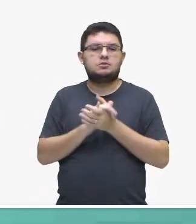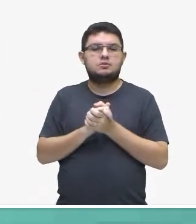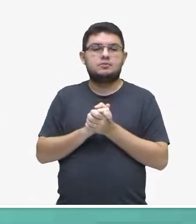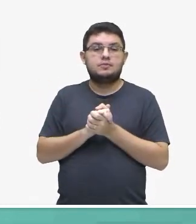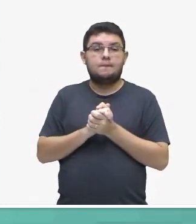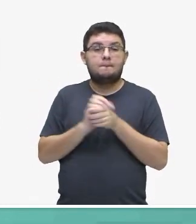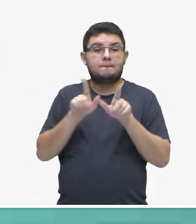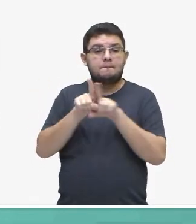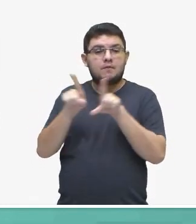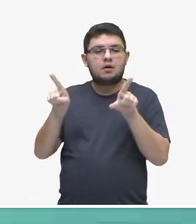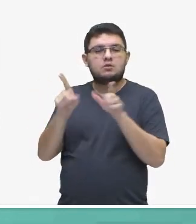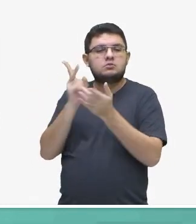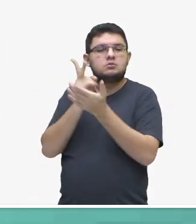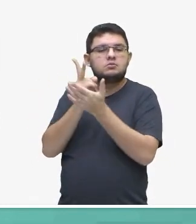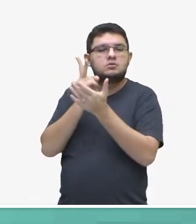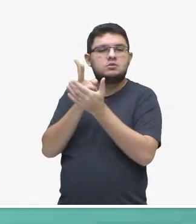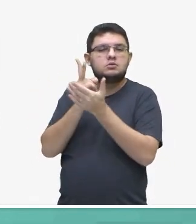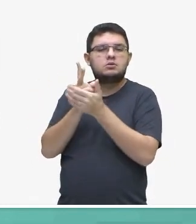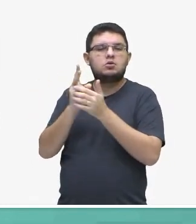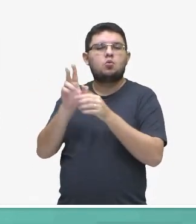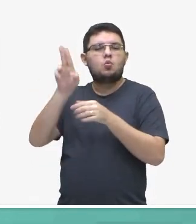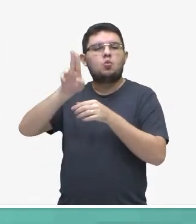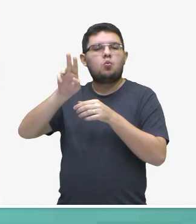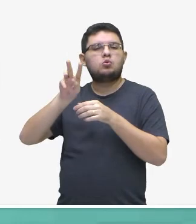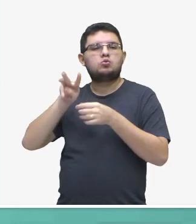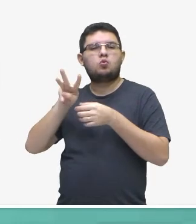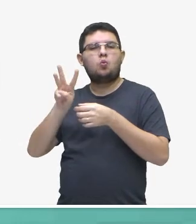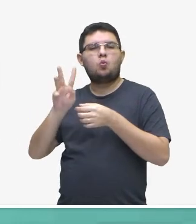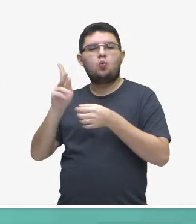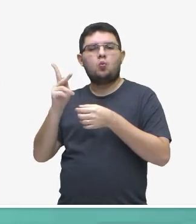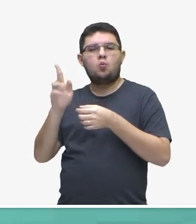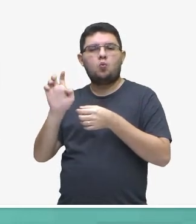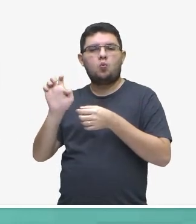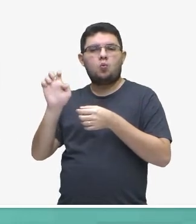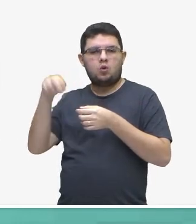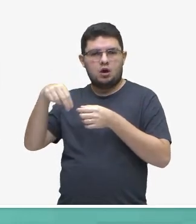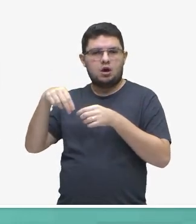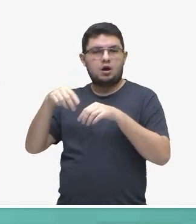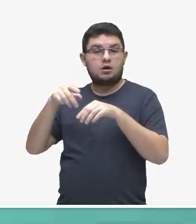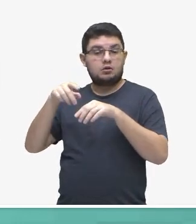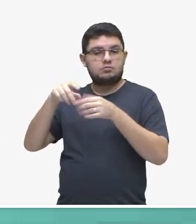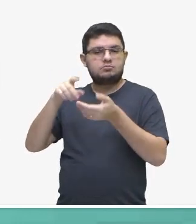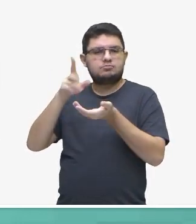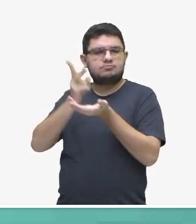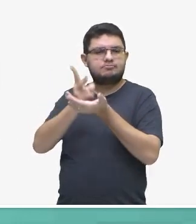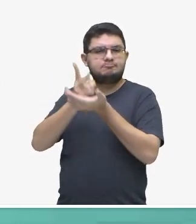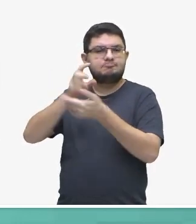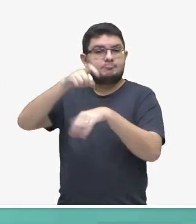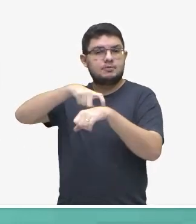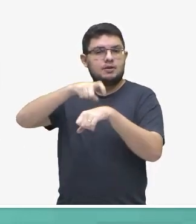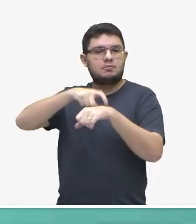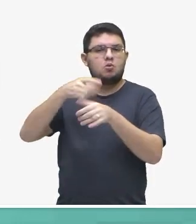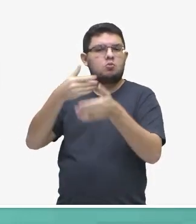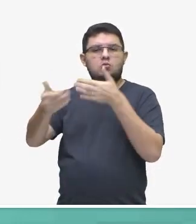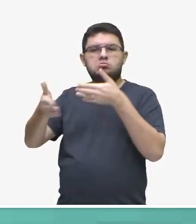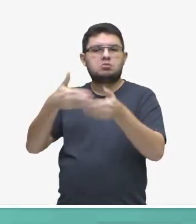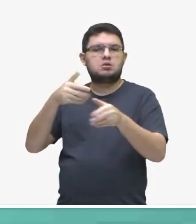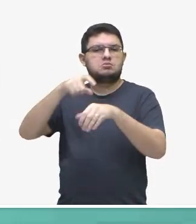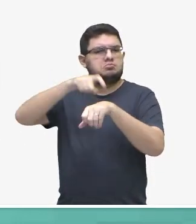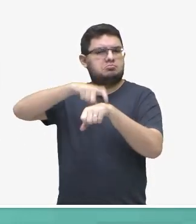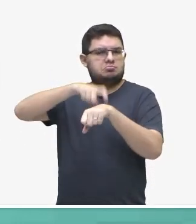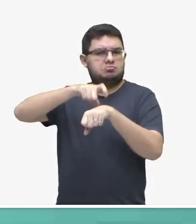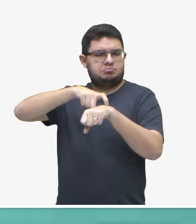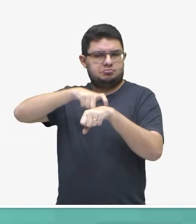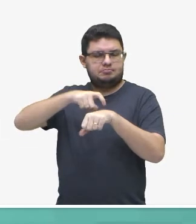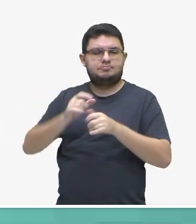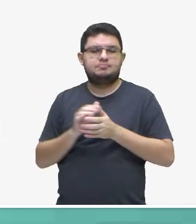pergunta, sempre quando eu tenho o when, eu vou falar sobre tempo. Não importa qual desses momentos do tempo do Simple